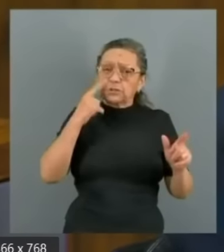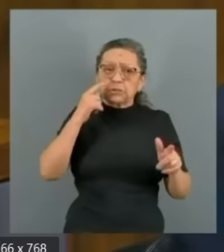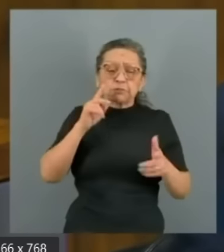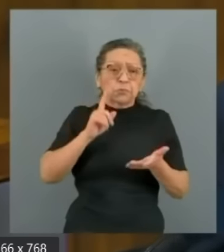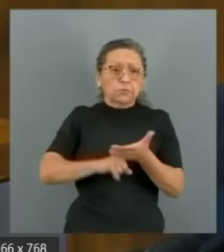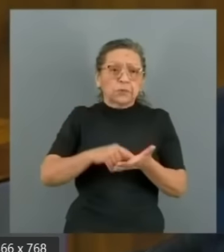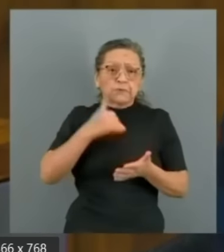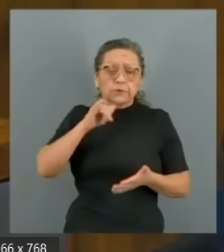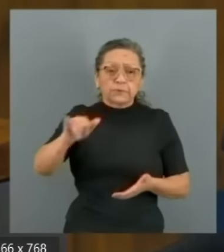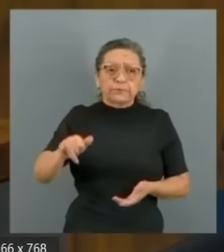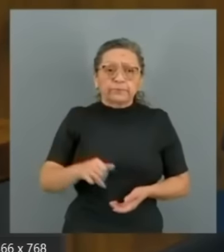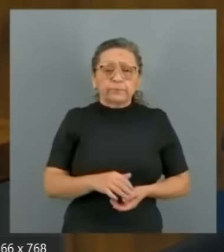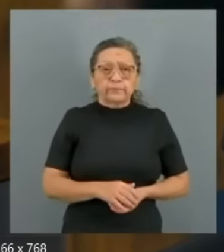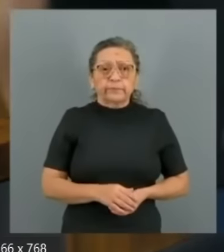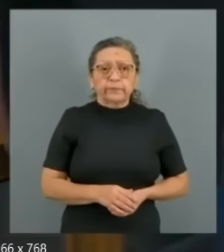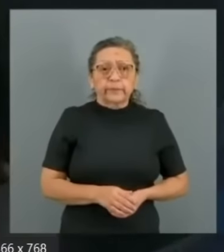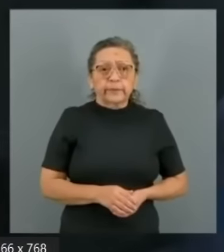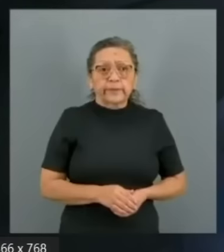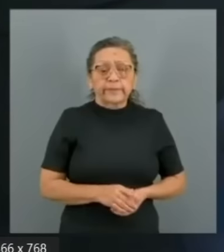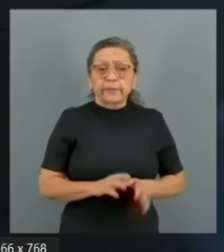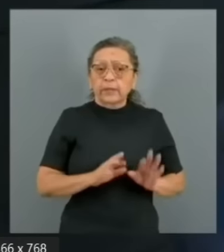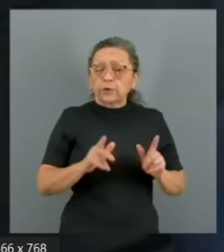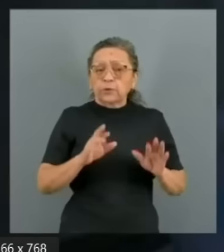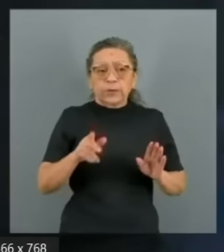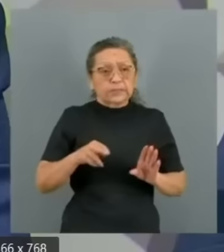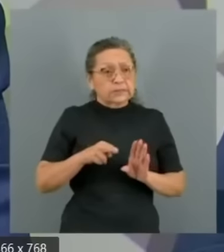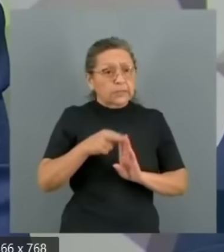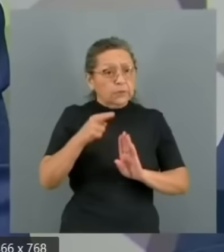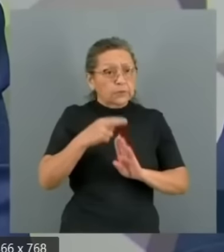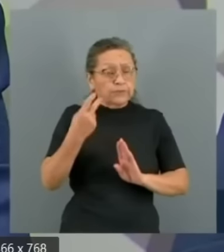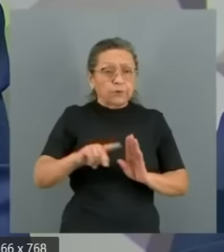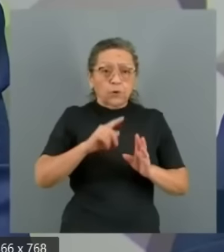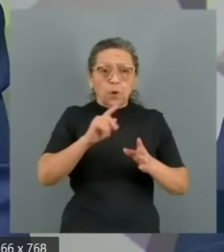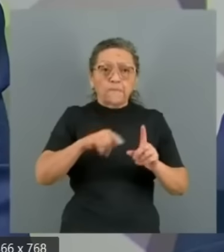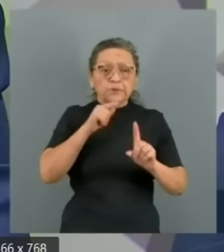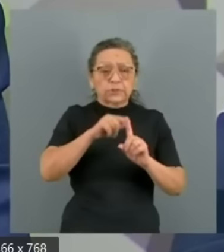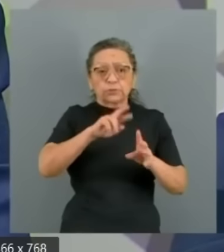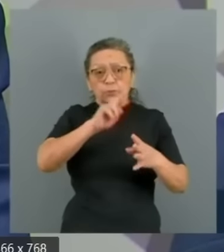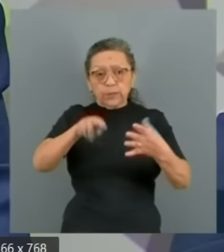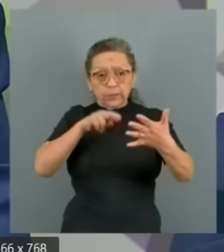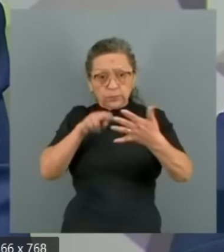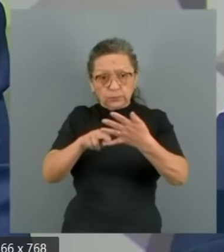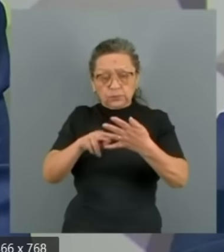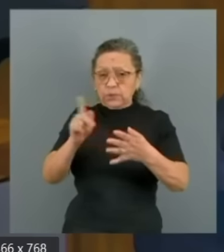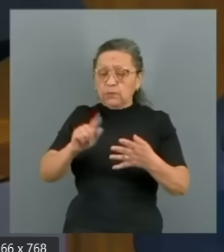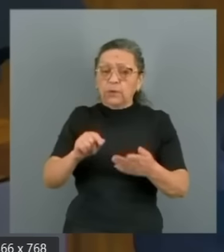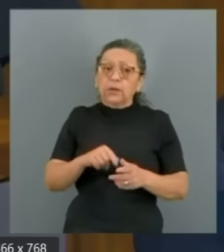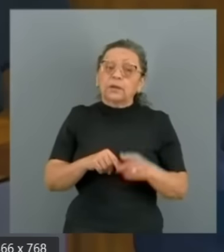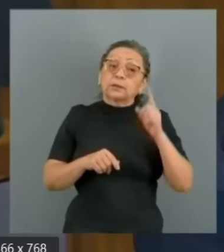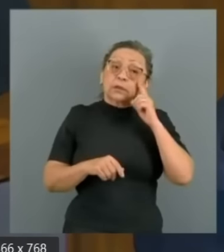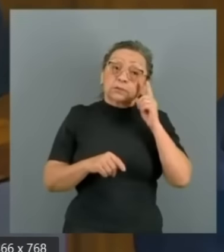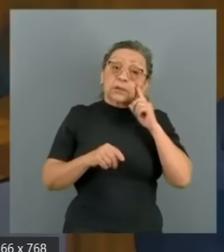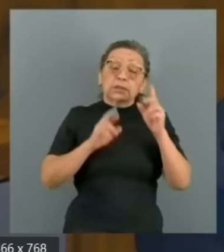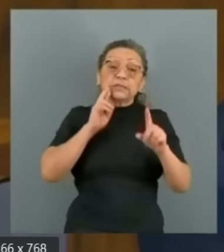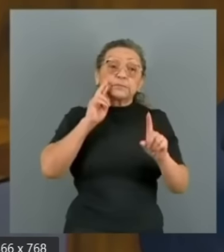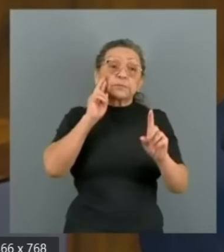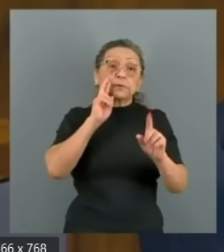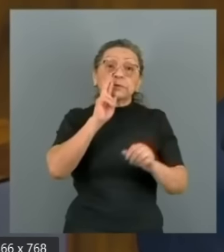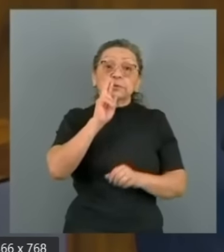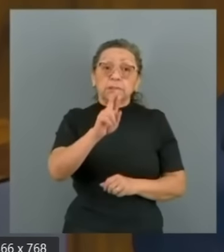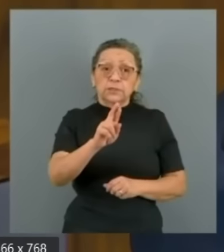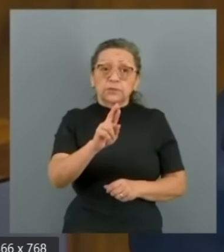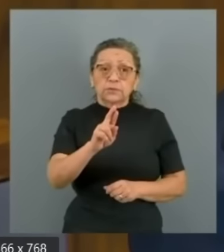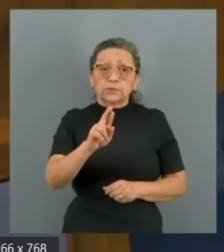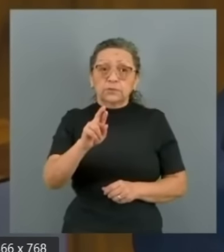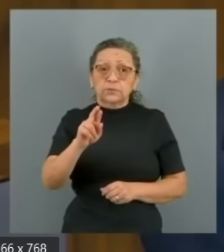mas não foi essa a recomendação que foi objeto do recurso. Bom, está aqui respondendo, inclusive, ao INSS, o final